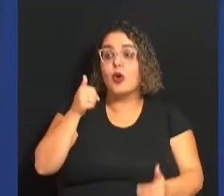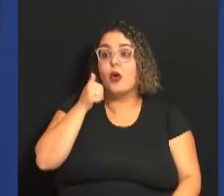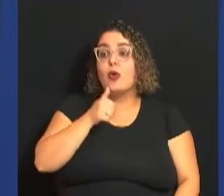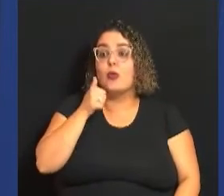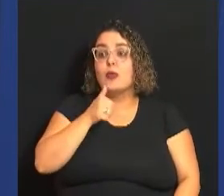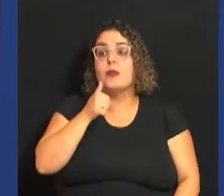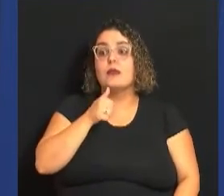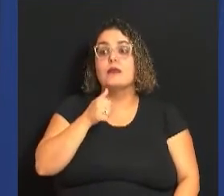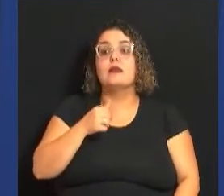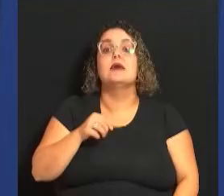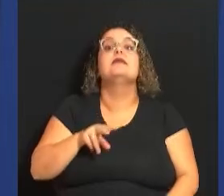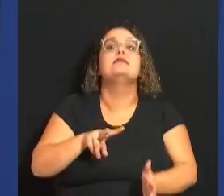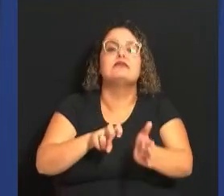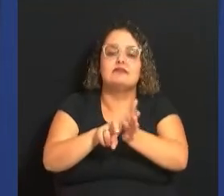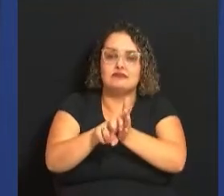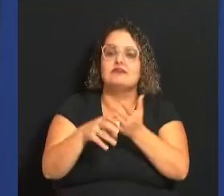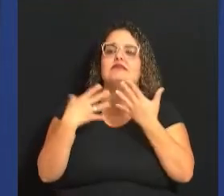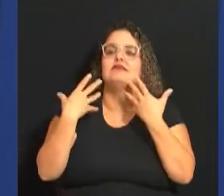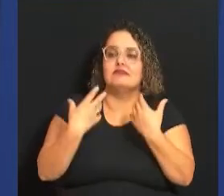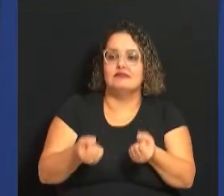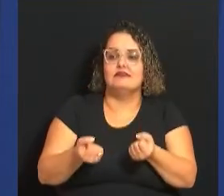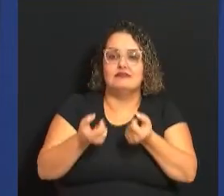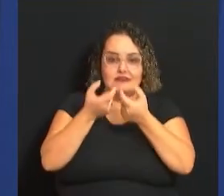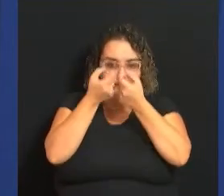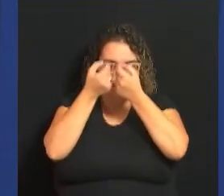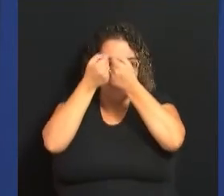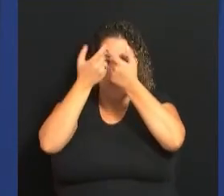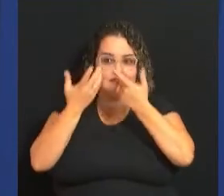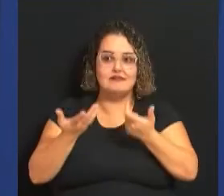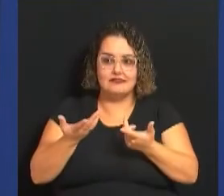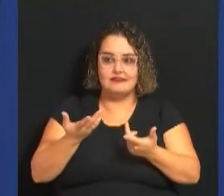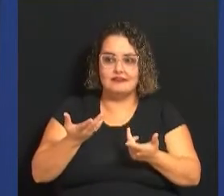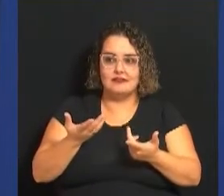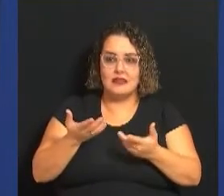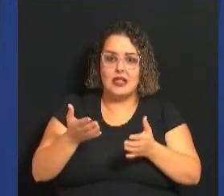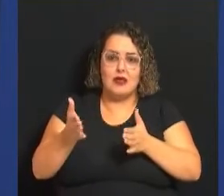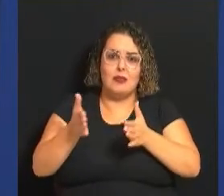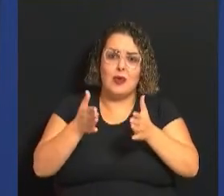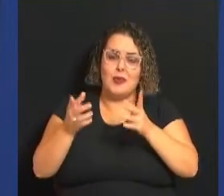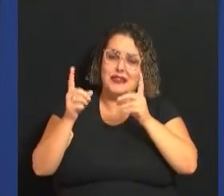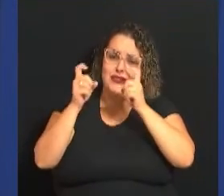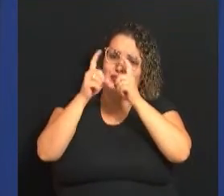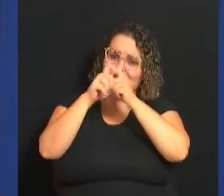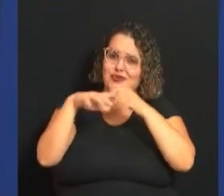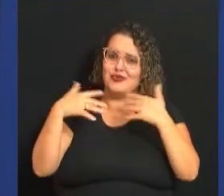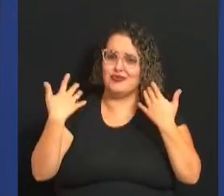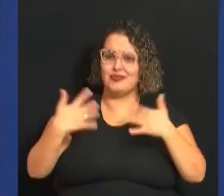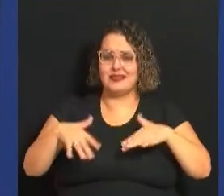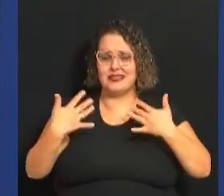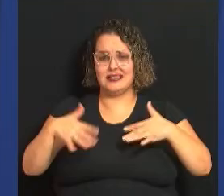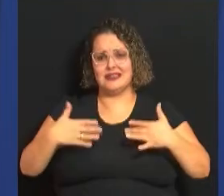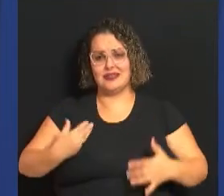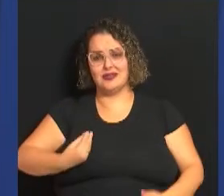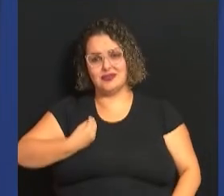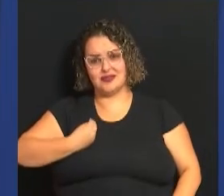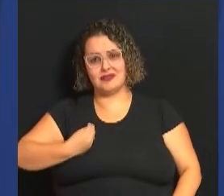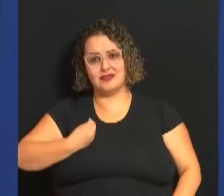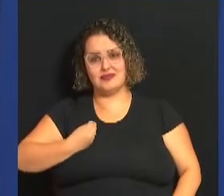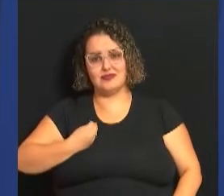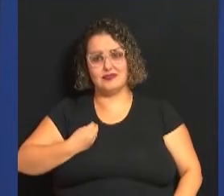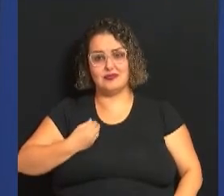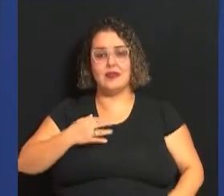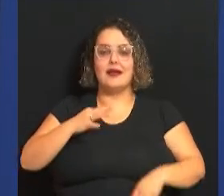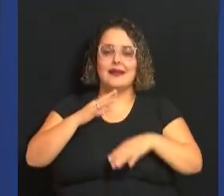foi diagnosticada com câncer cerebral. Pois é, foi um momento muito difícil da vida dela, mas ela se